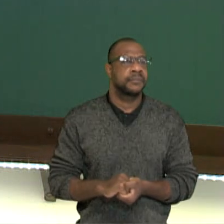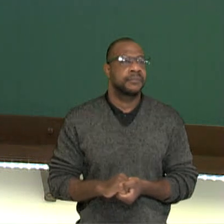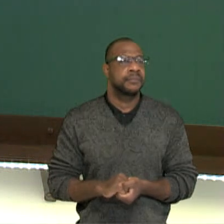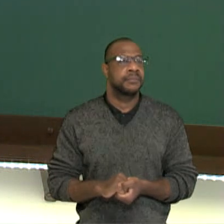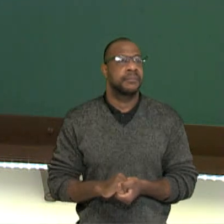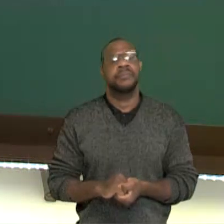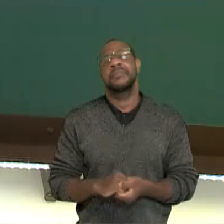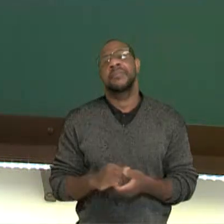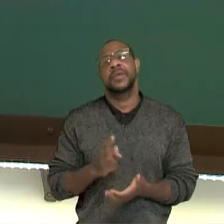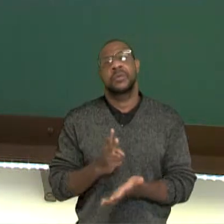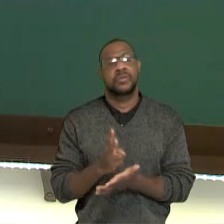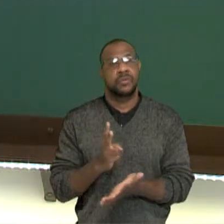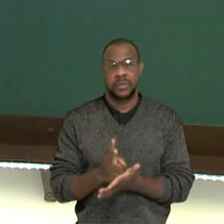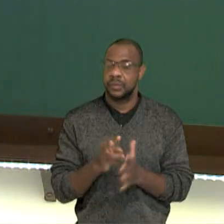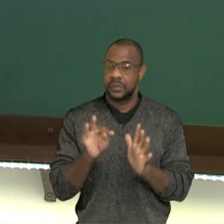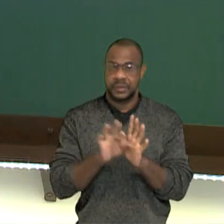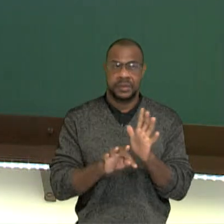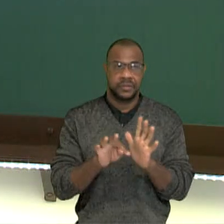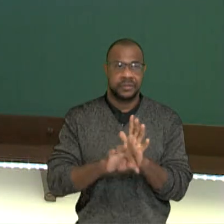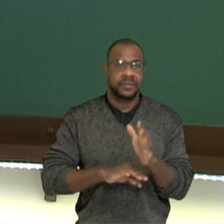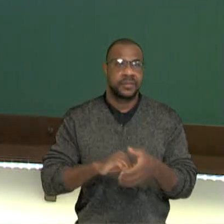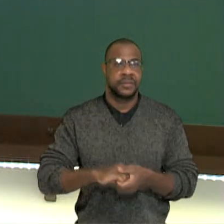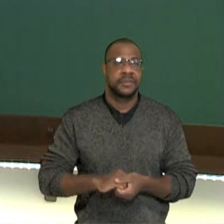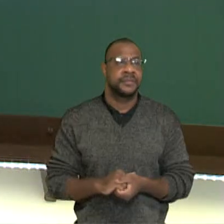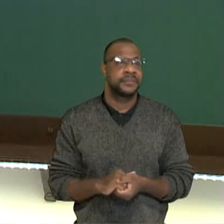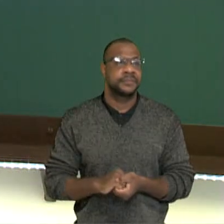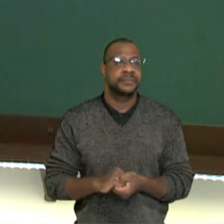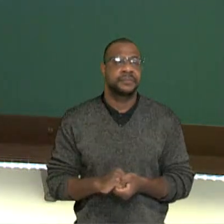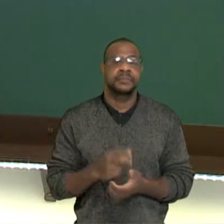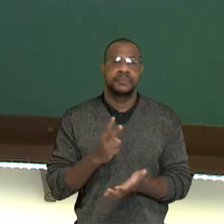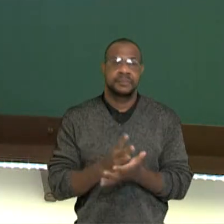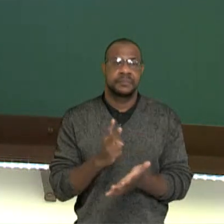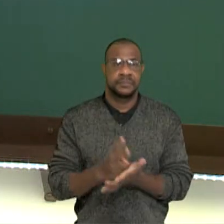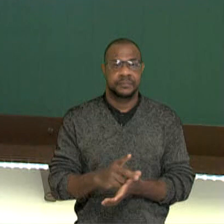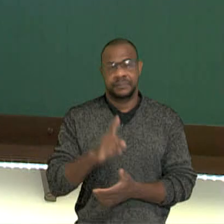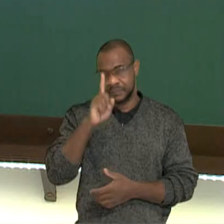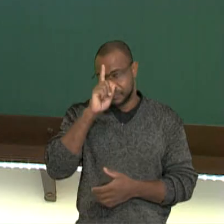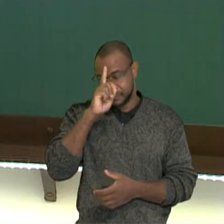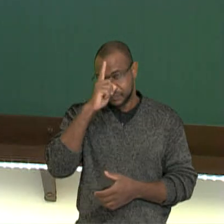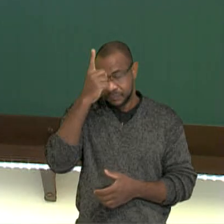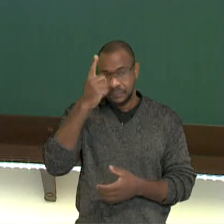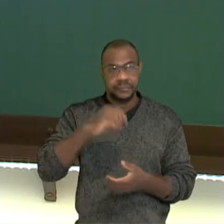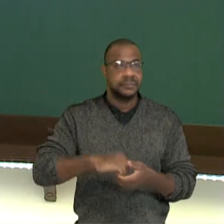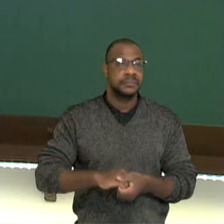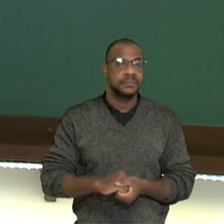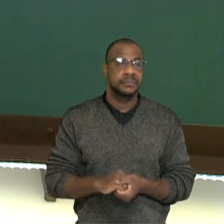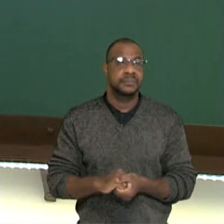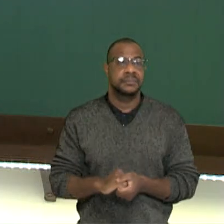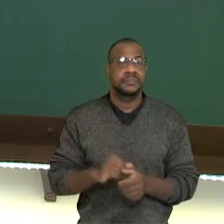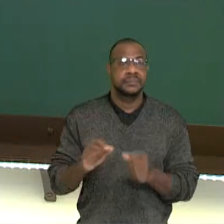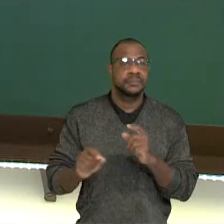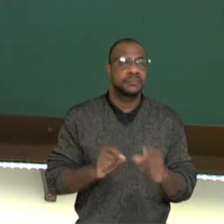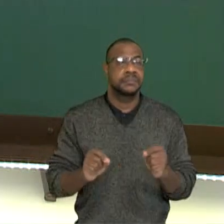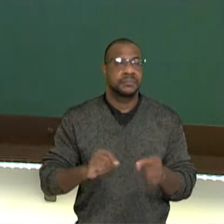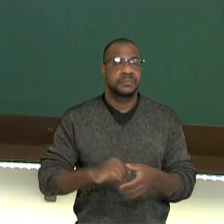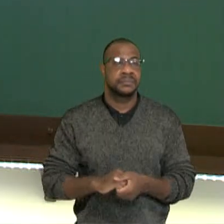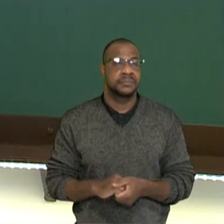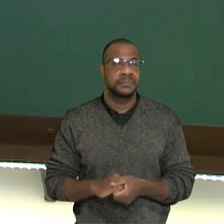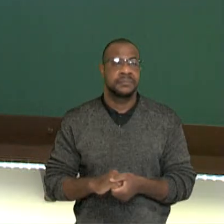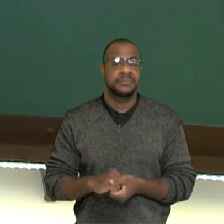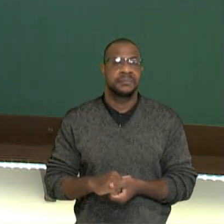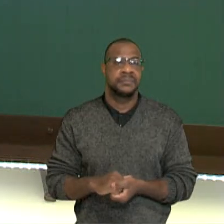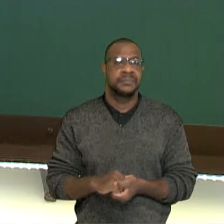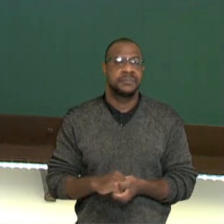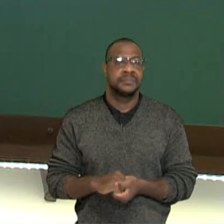Agora, continuando o nosso texto, nós vamos continuar com a mesma ideia. And parents are very happy. All